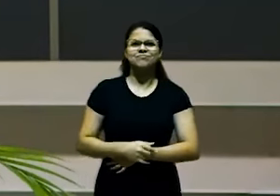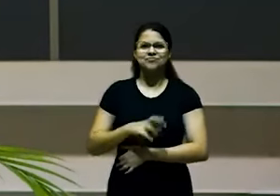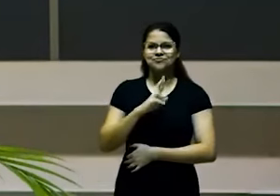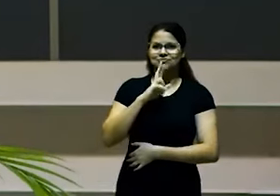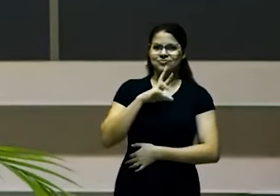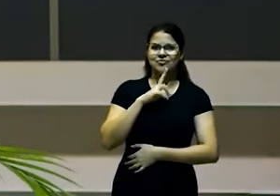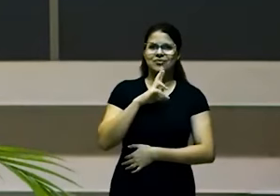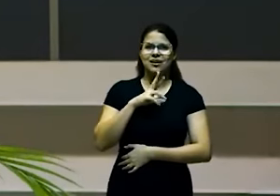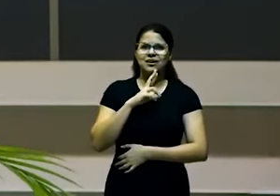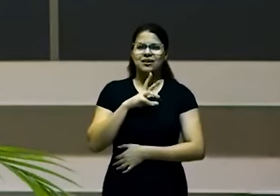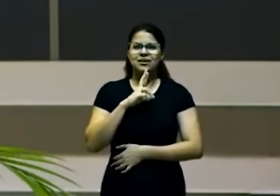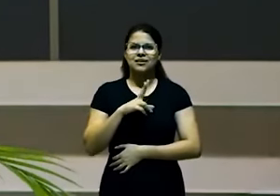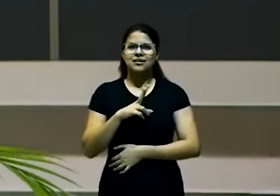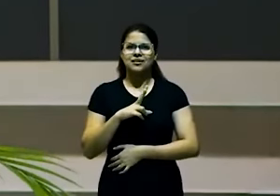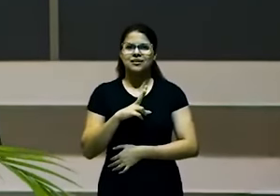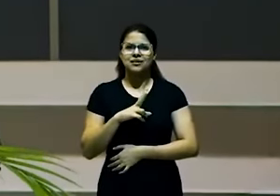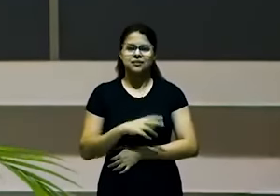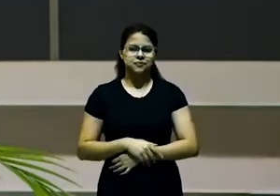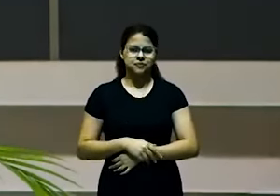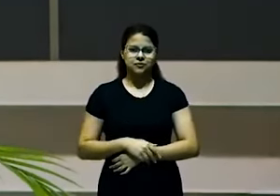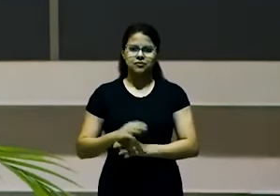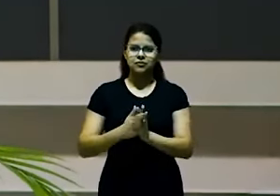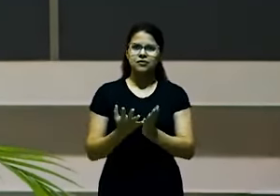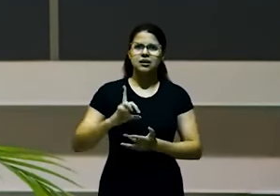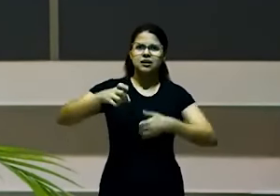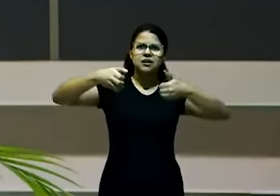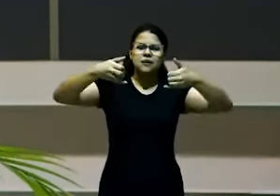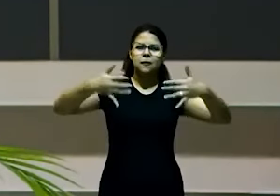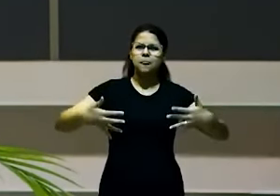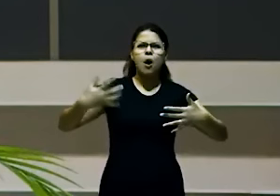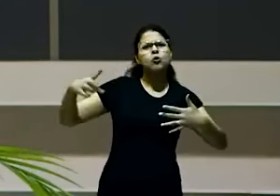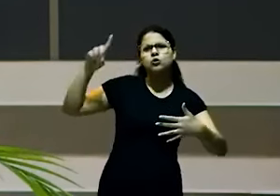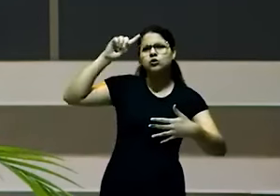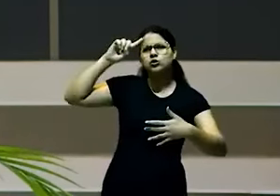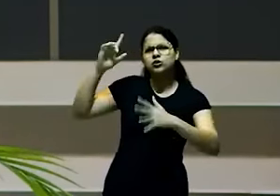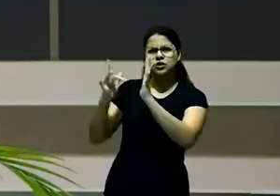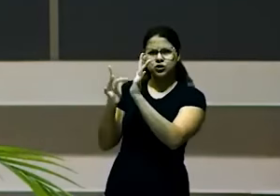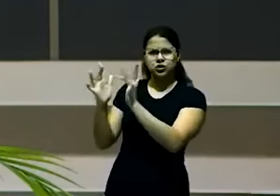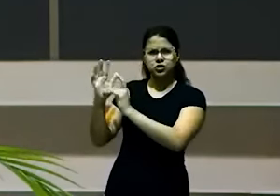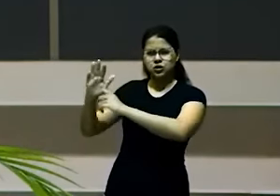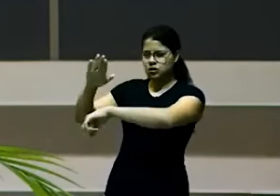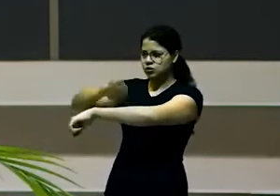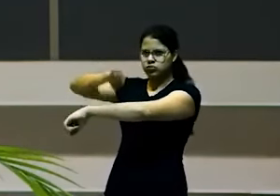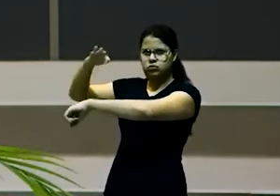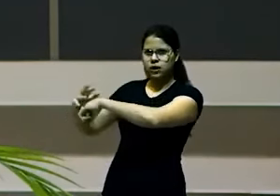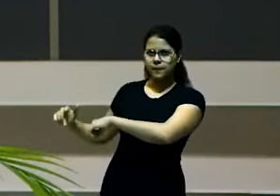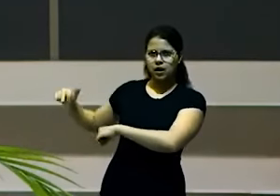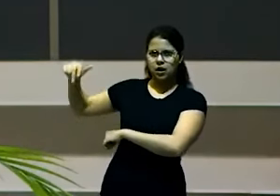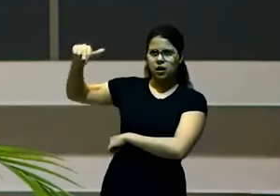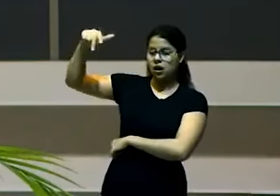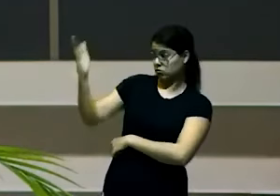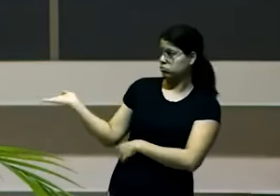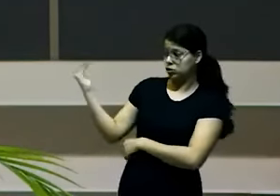revelou a Bíblia diz que uma certa feita Jesus subiu ao monte para orar levando Pedro também com ele